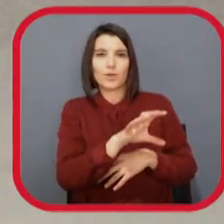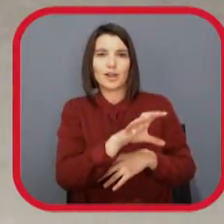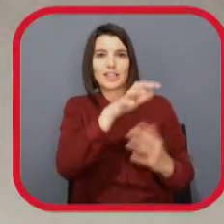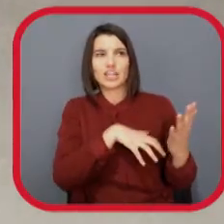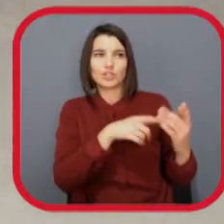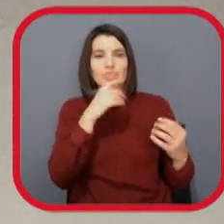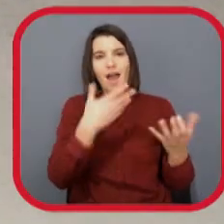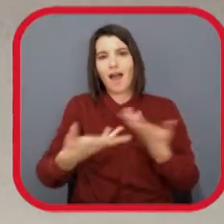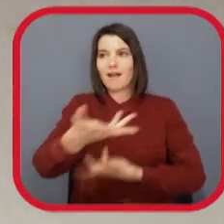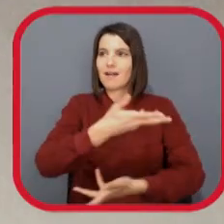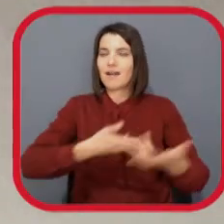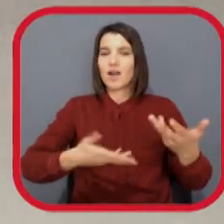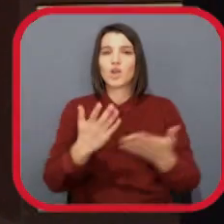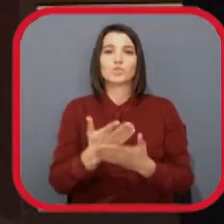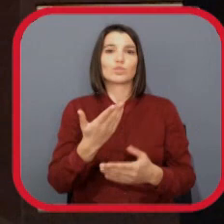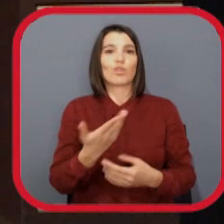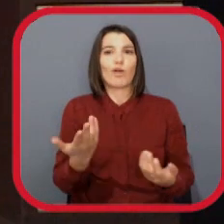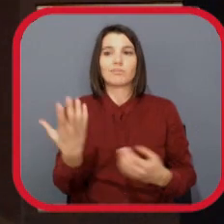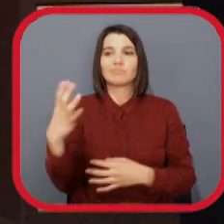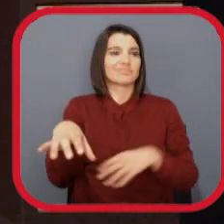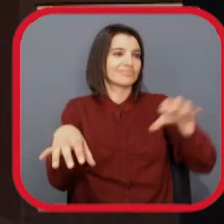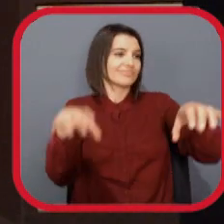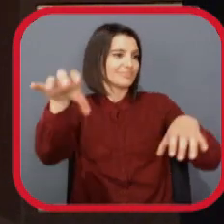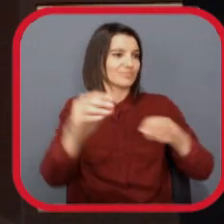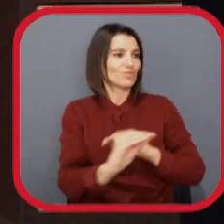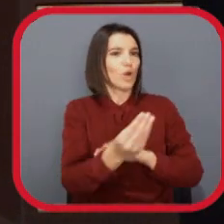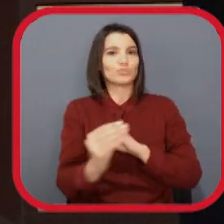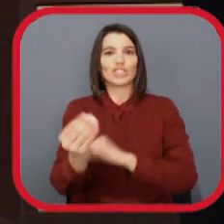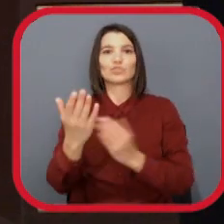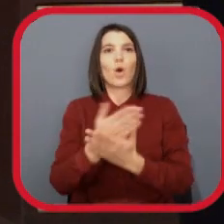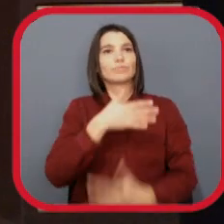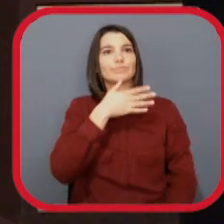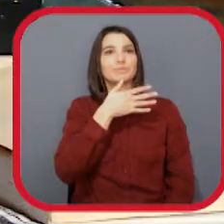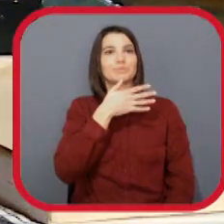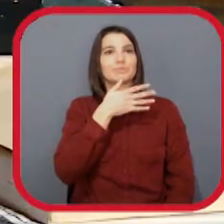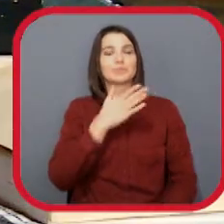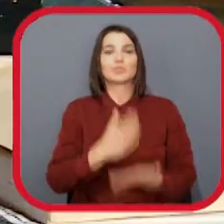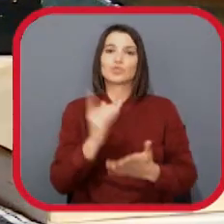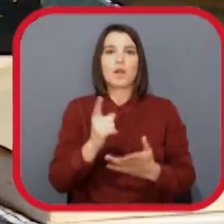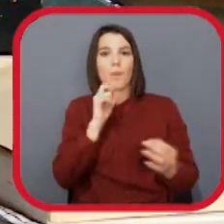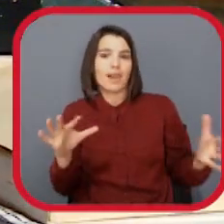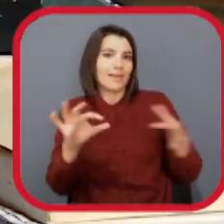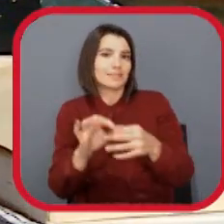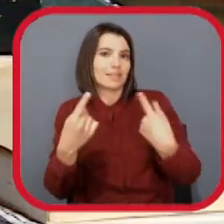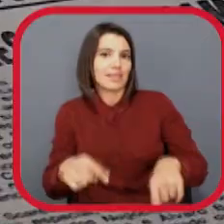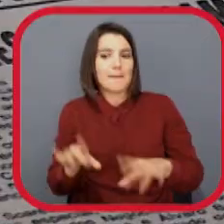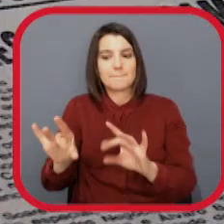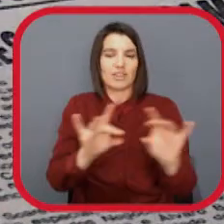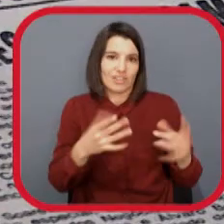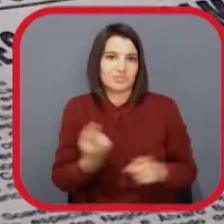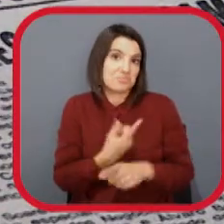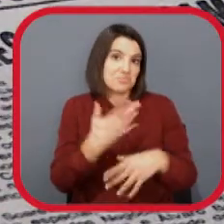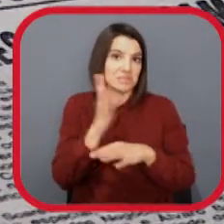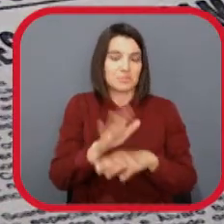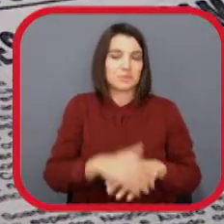cena mais orgânica, em vez de ser só um debitar de diálogo. Talvez o mais